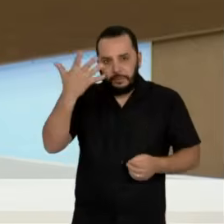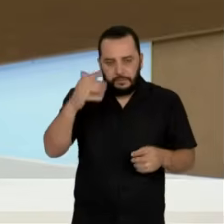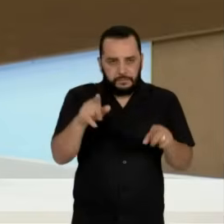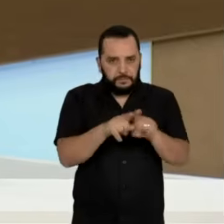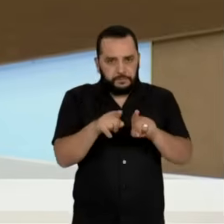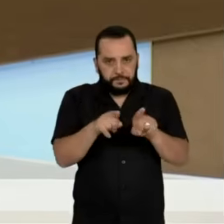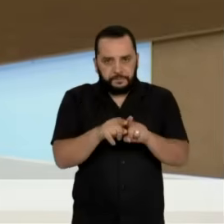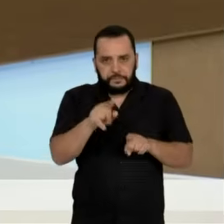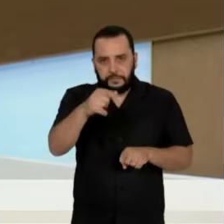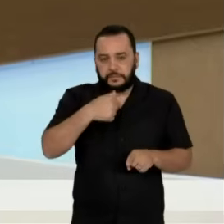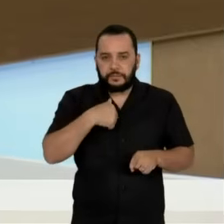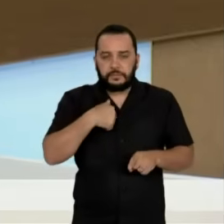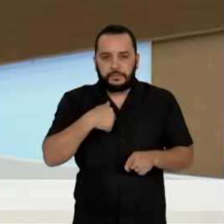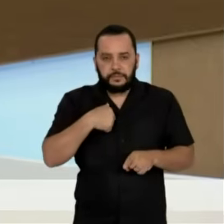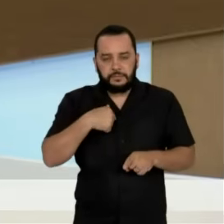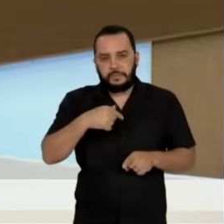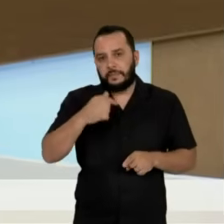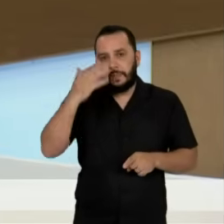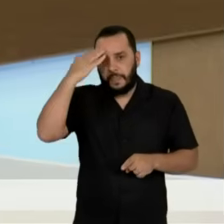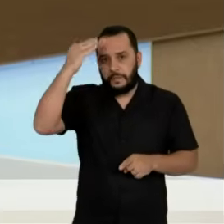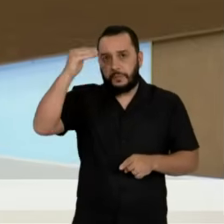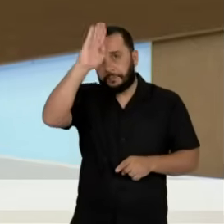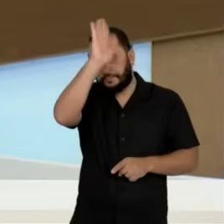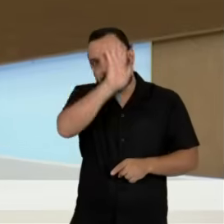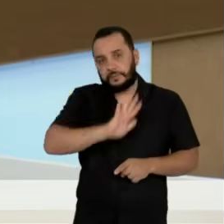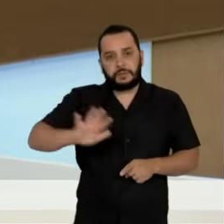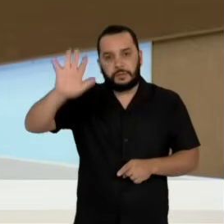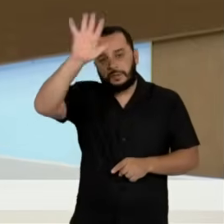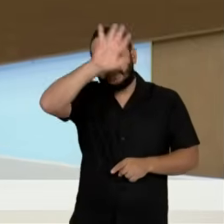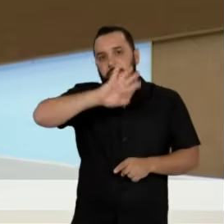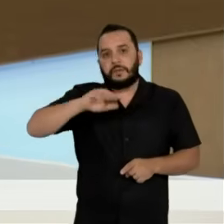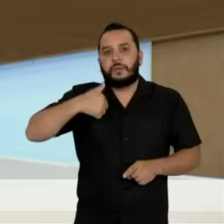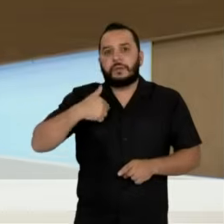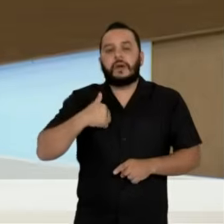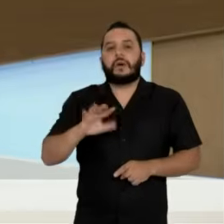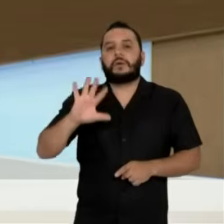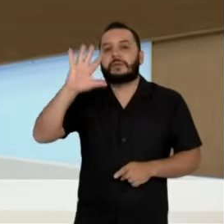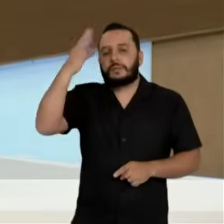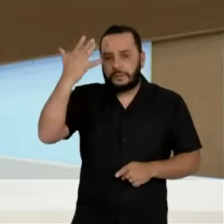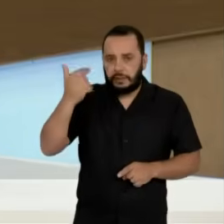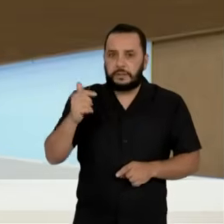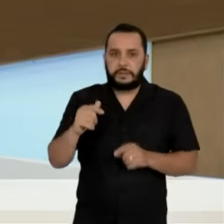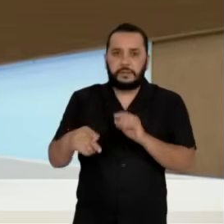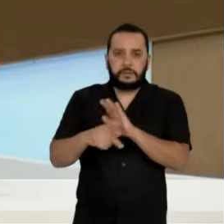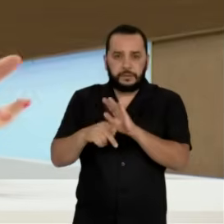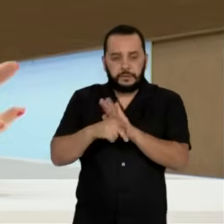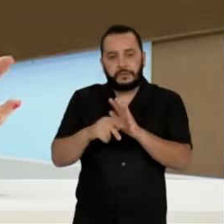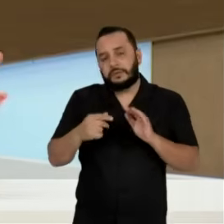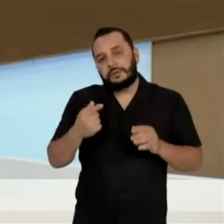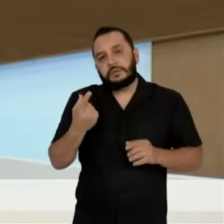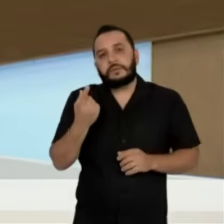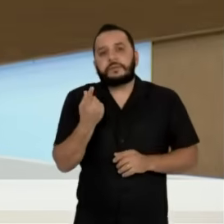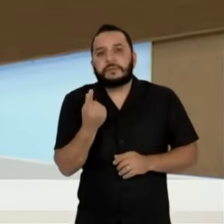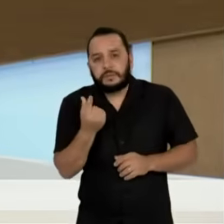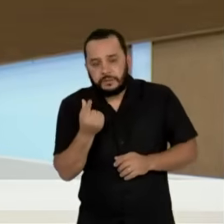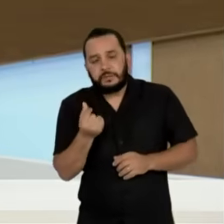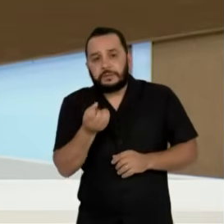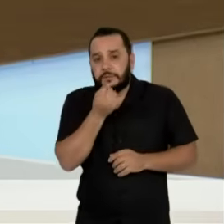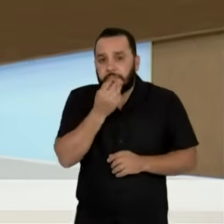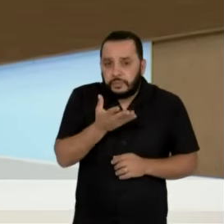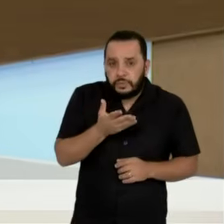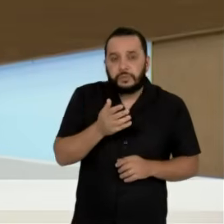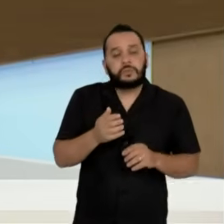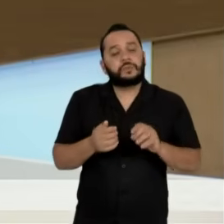proporção, que vocês ficam conhecidos nacionalmente, o que acontece com as finanças da ONG? Isso é bom porque mais gente conhece vocês ou é ruim